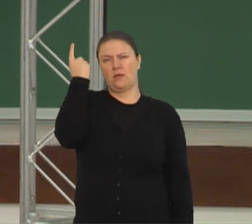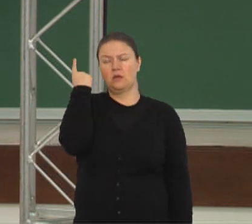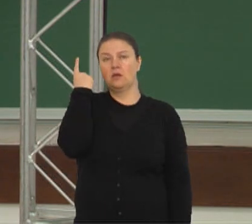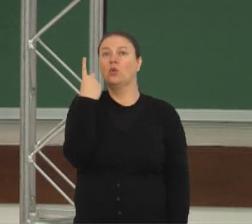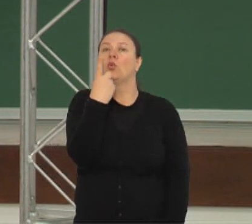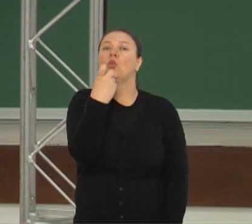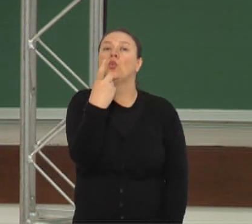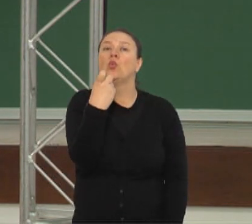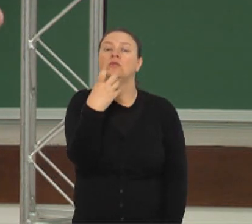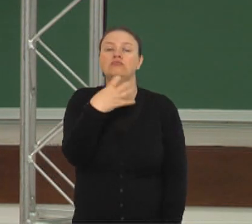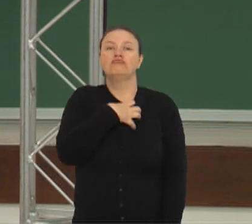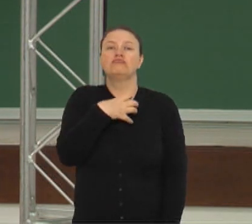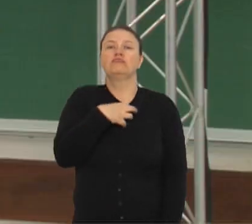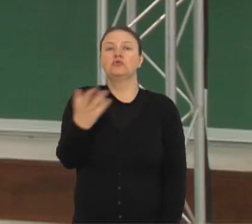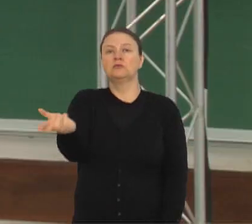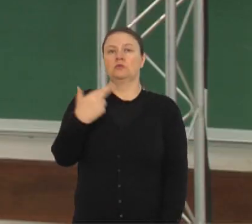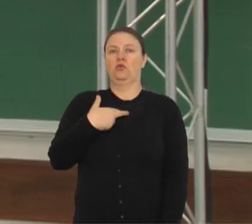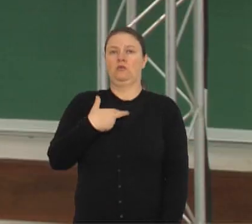resposta.